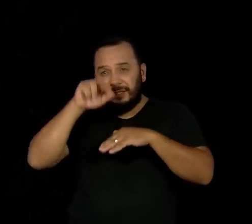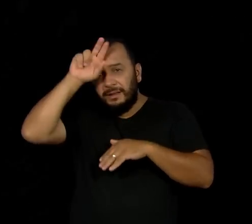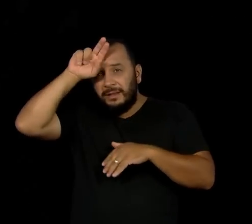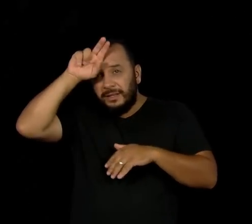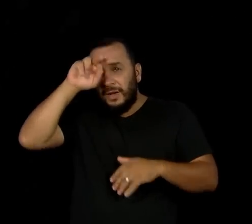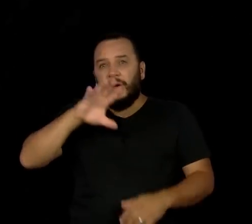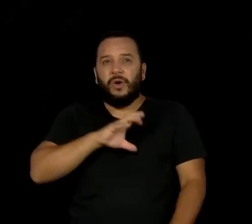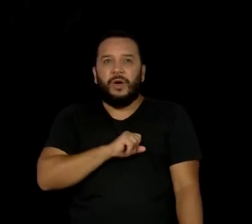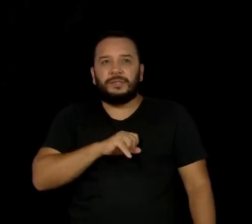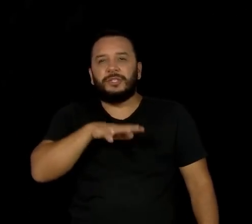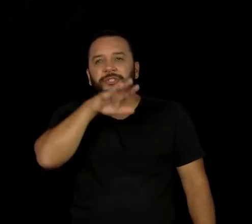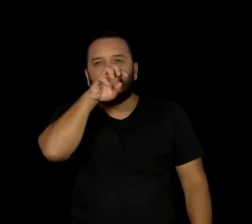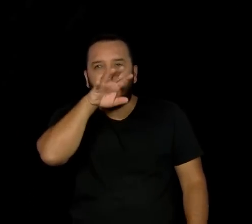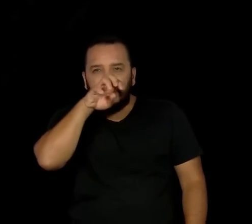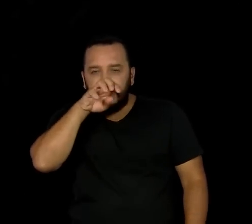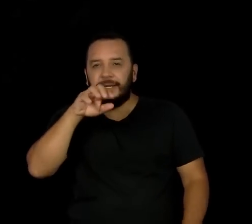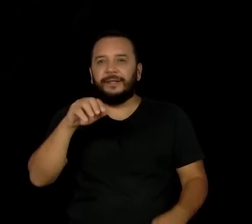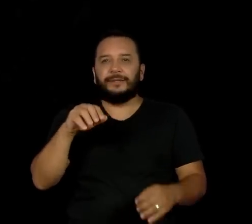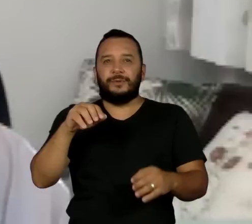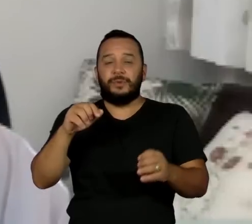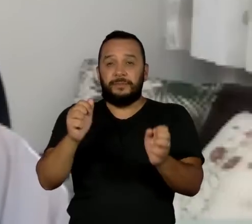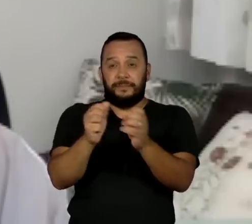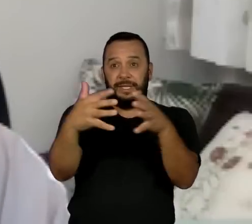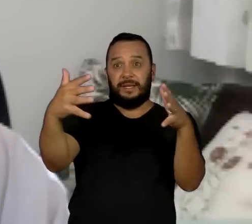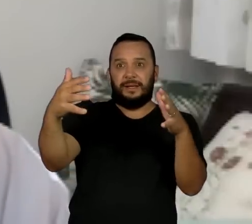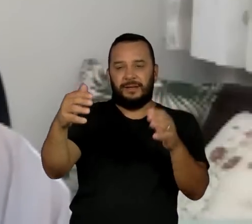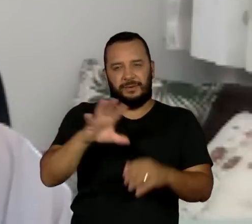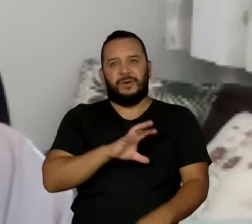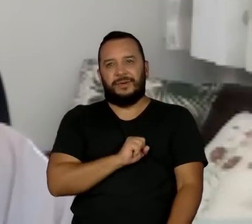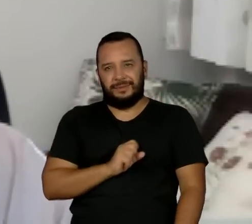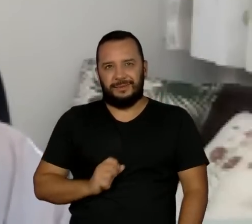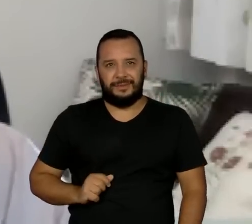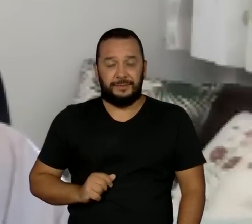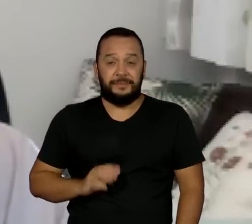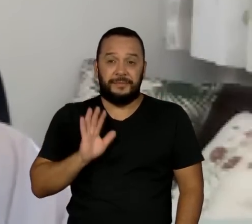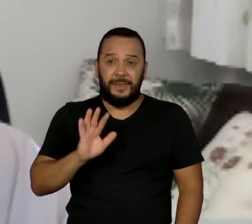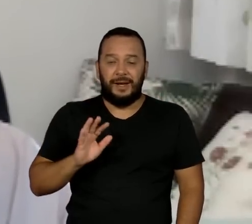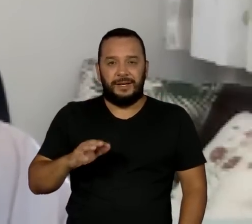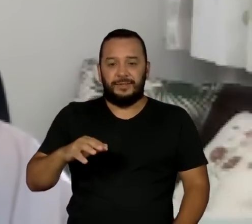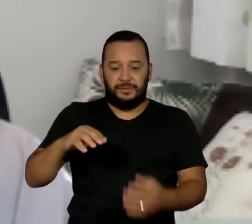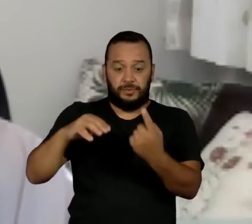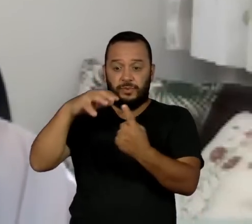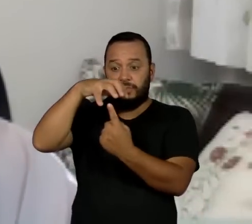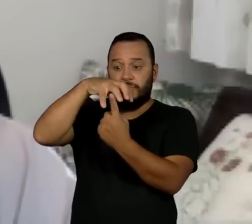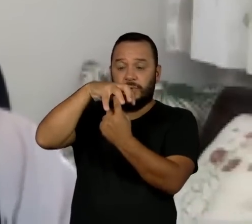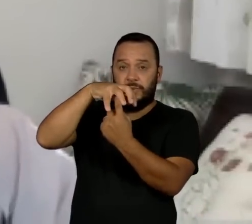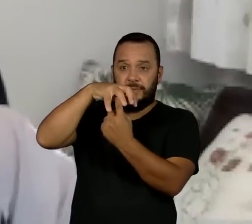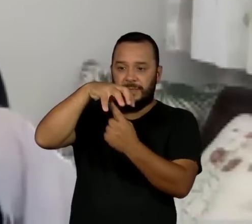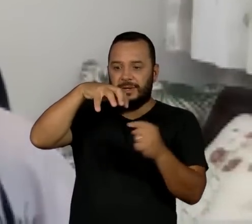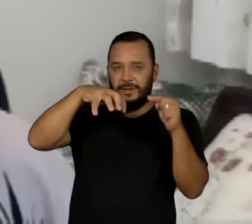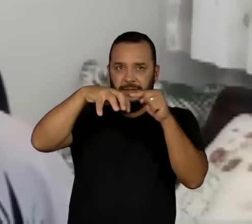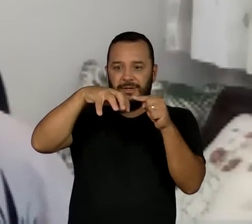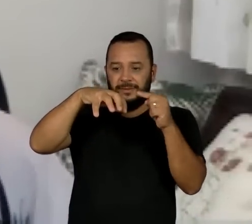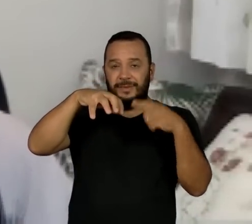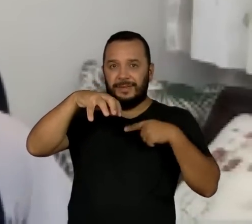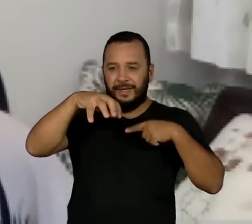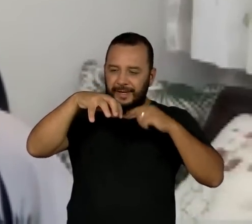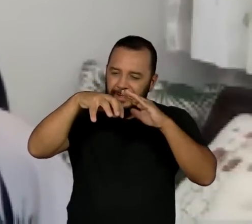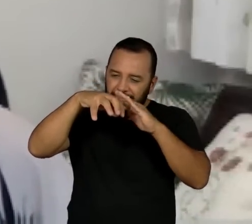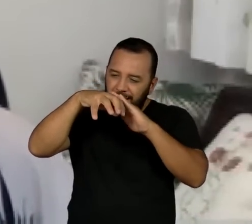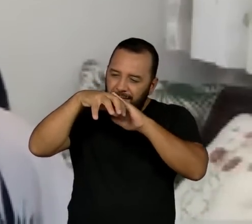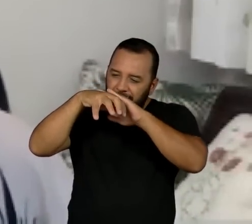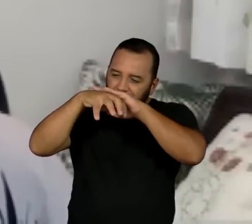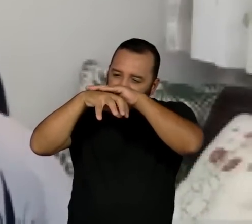outros atrativos também, né? Alguns fungos, o cogumelo não brilha, e o micélio, que é a parte que